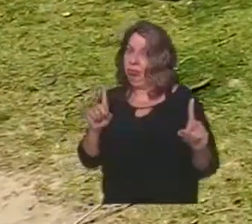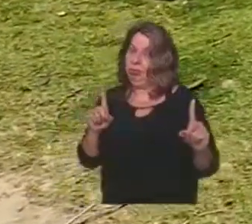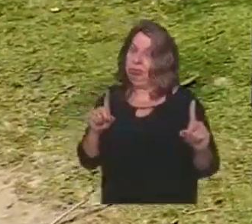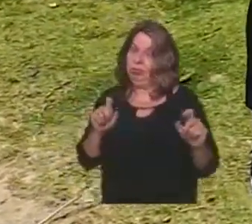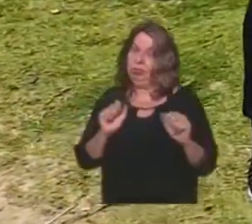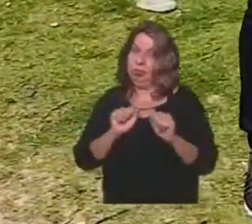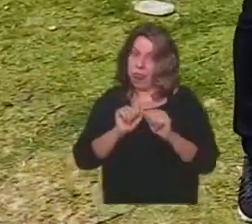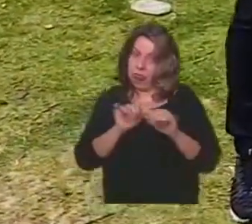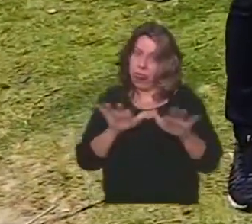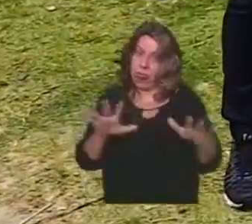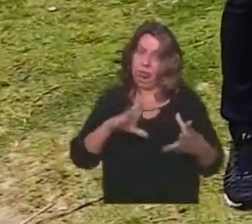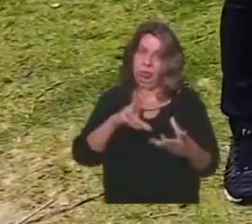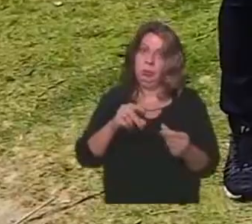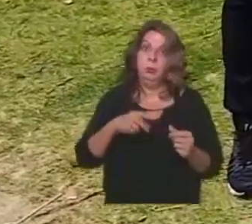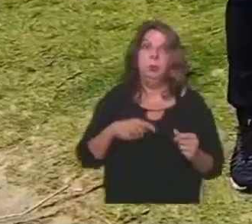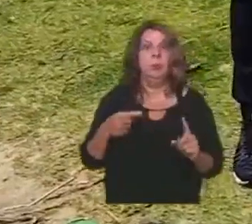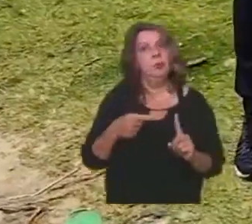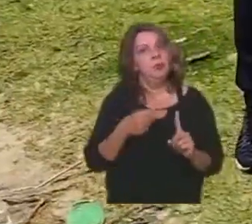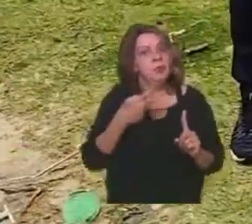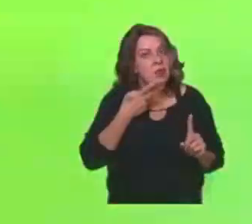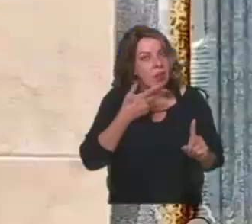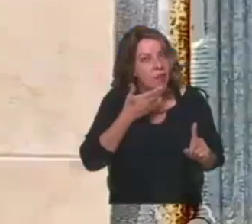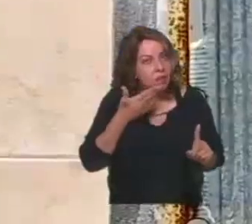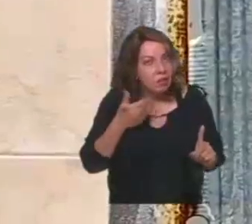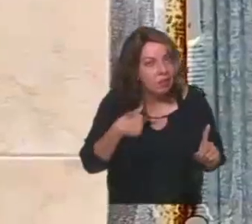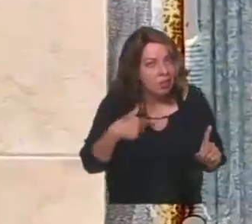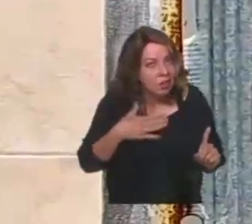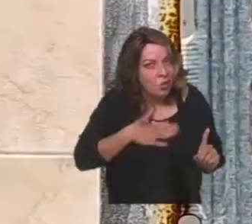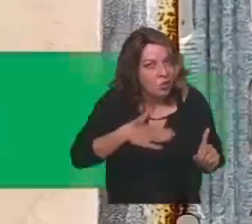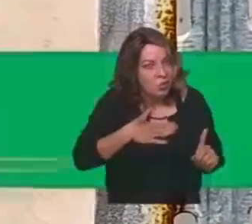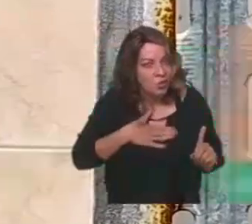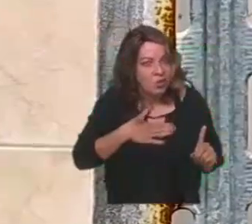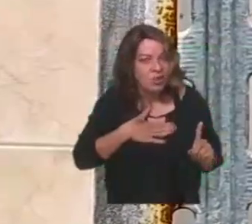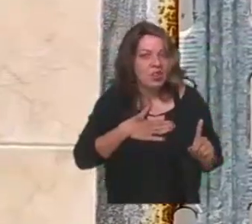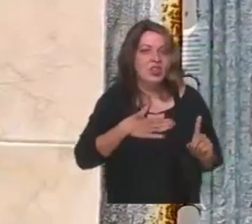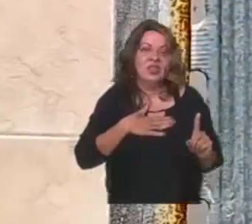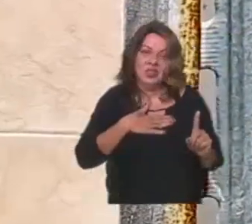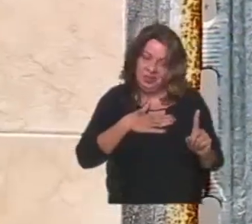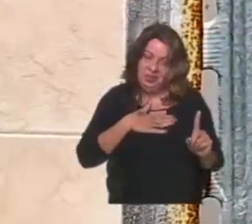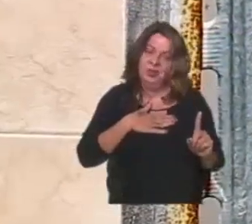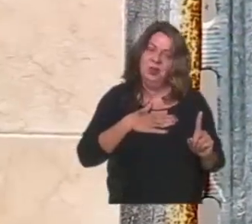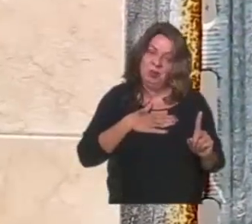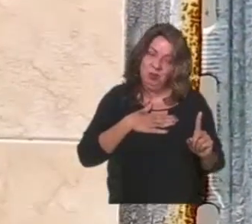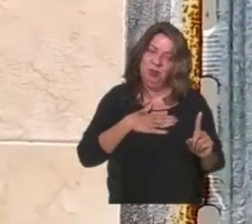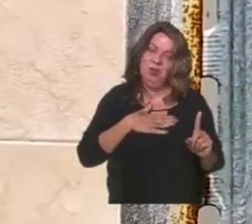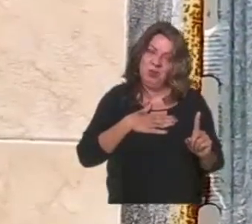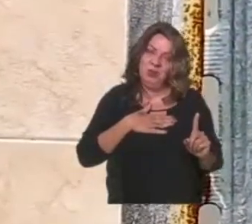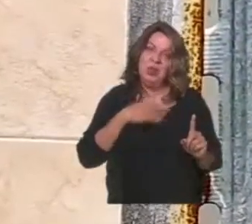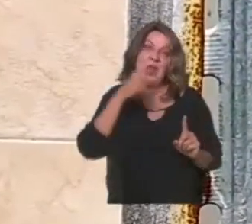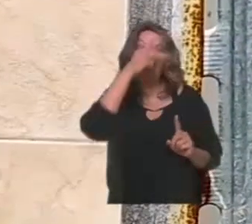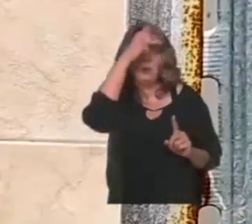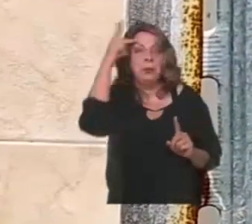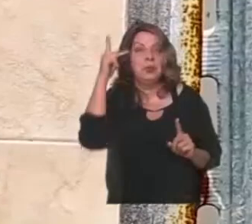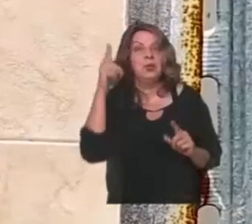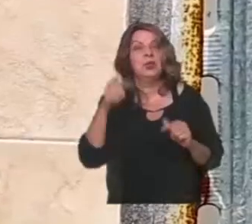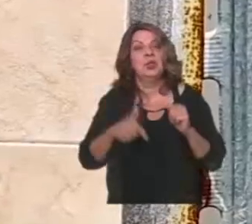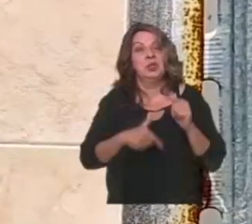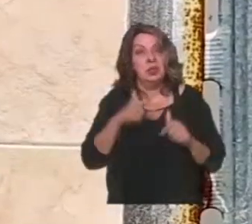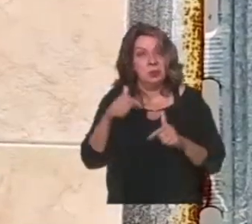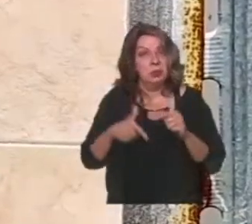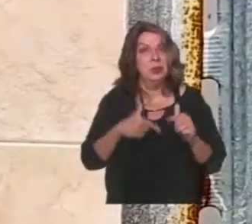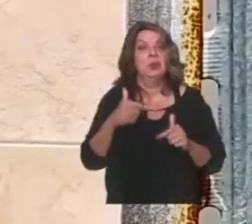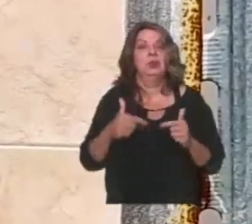pandemia. Mas ele vai falar se ficou contente. Nessa pandemia que está, né? A pessoa trabalhando, lutando